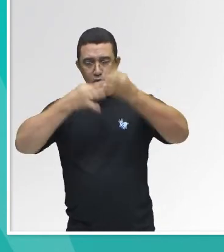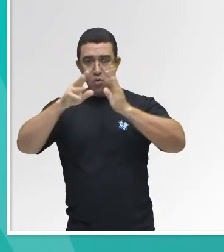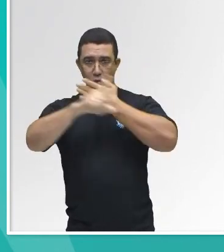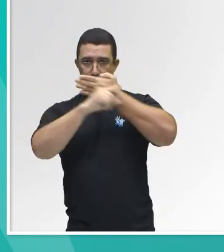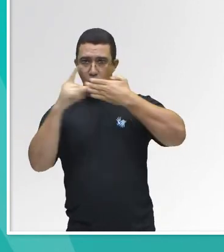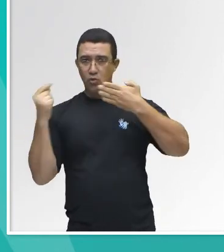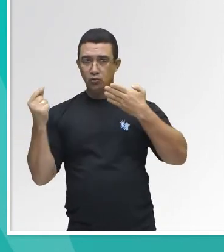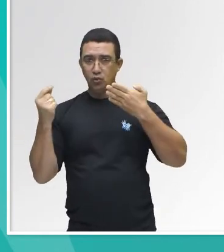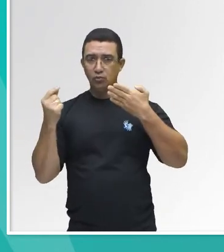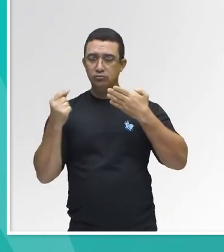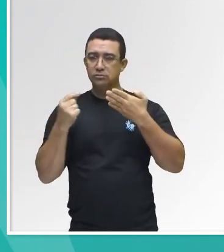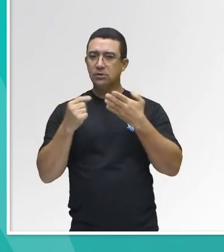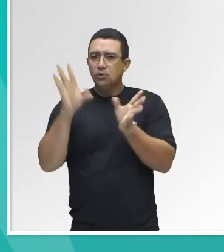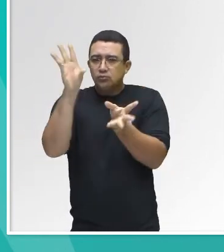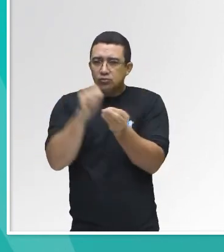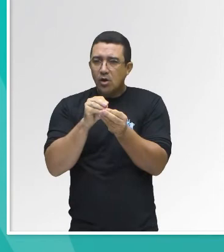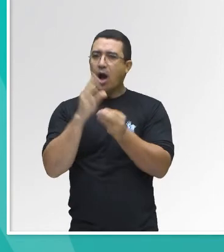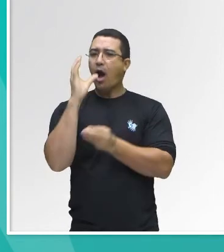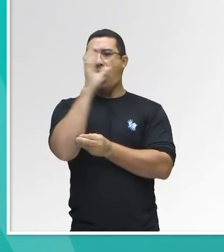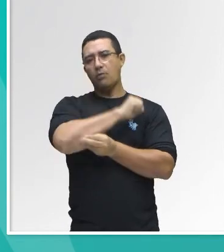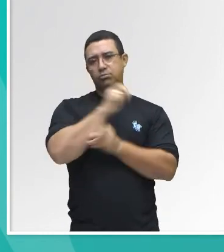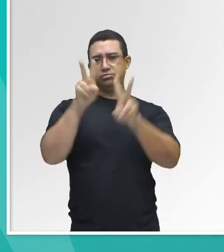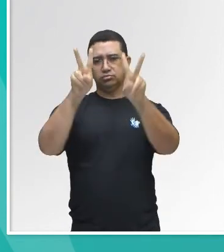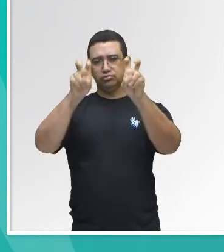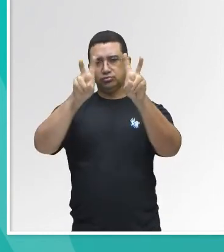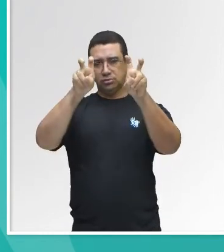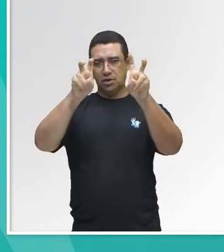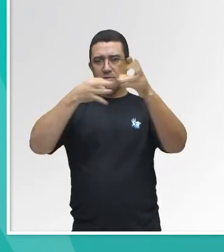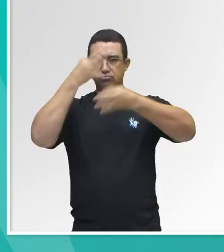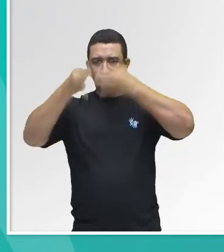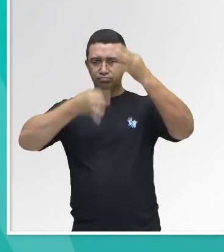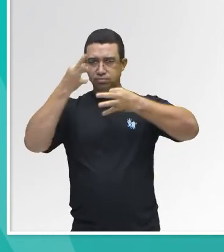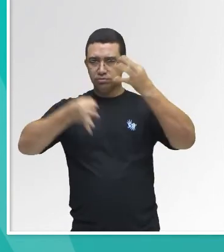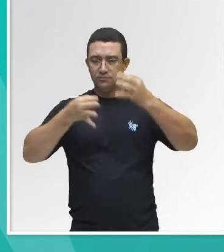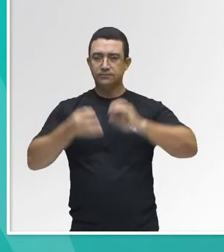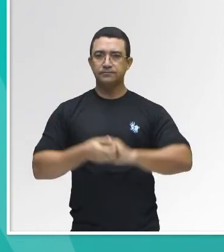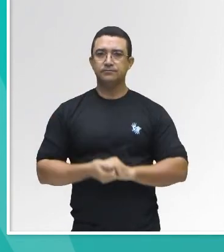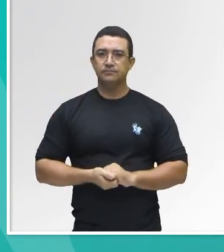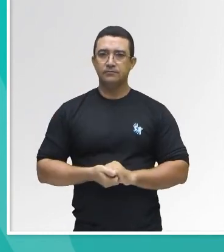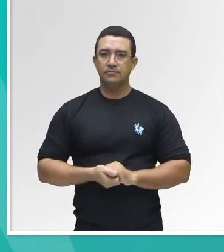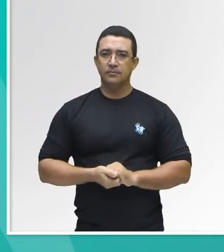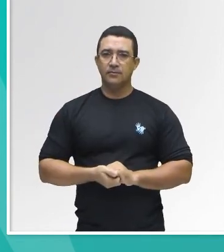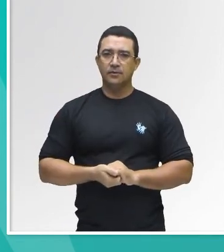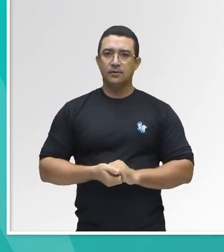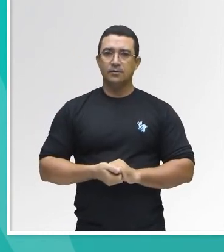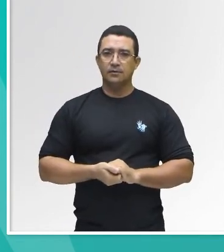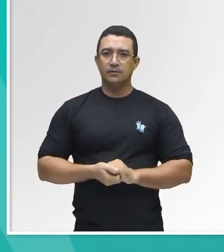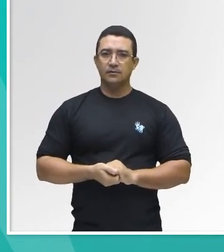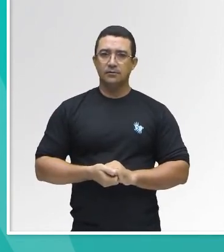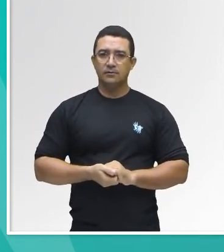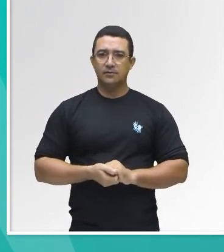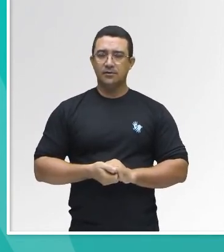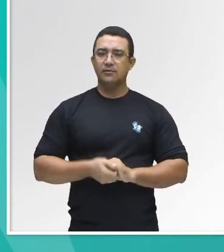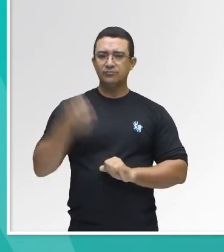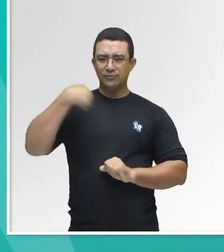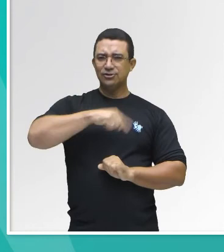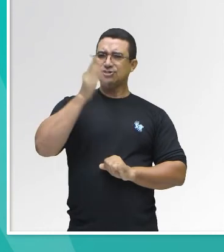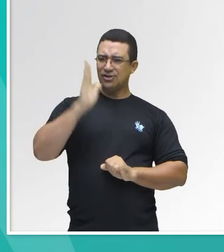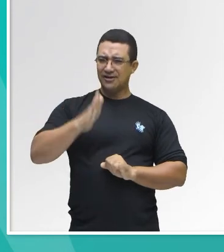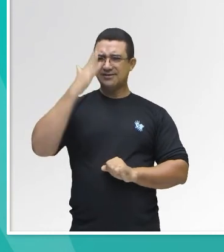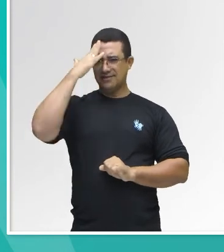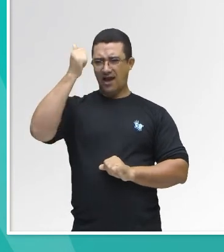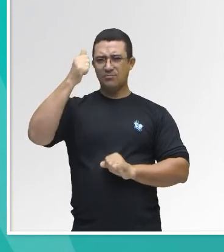define brevemente o tema que será argumentado, né? Normalmente a gente faz isso, a gente já sabe que a gente faz